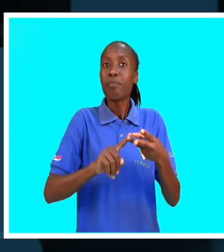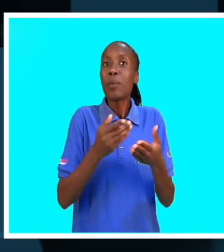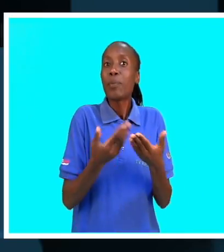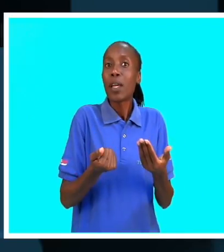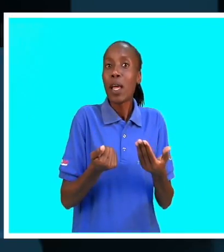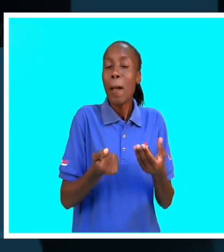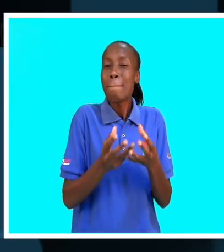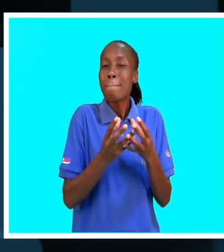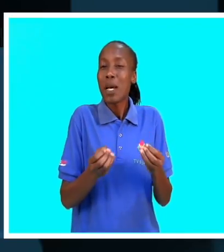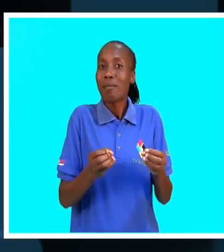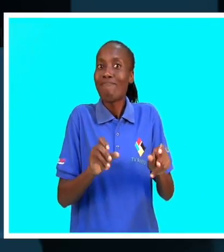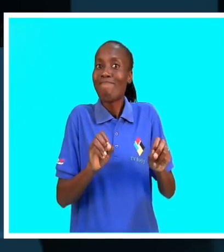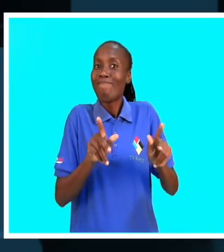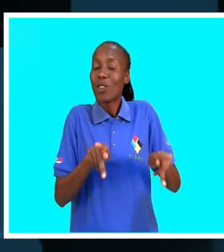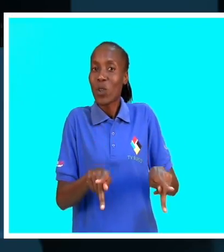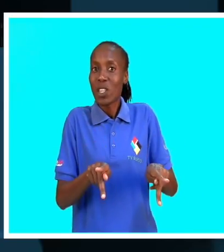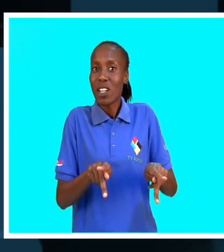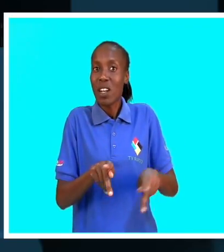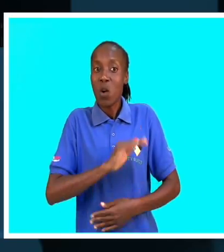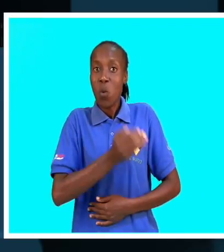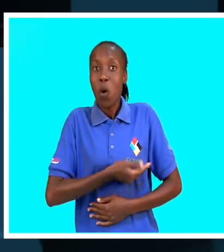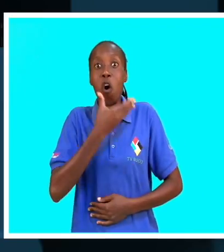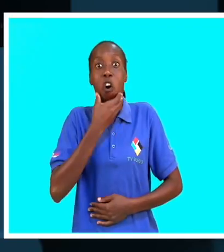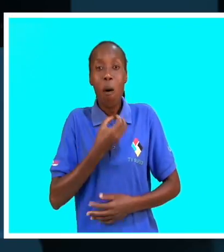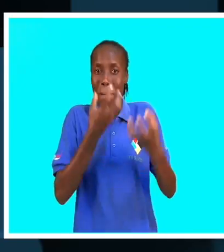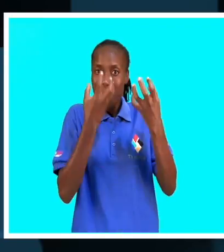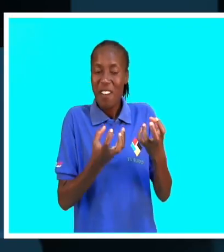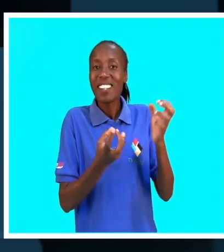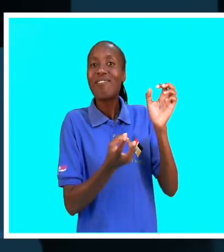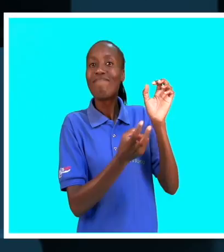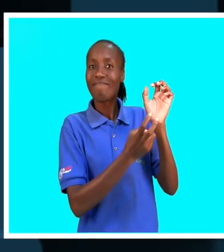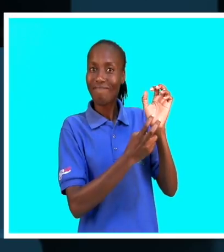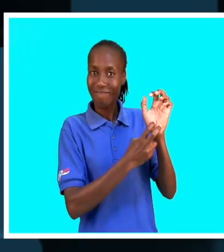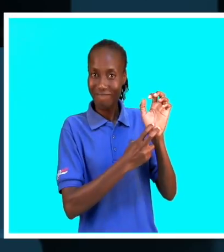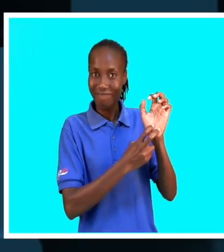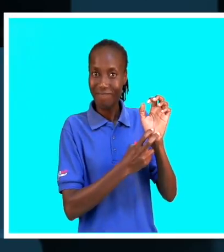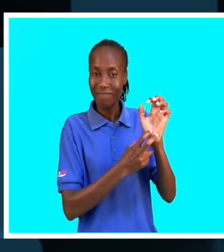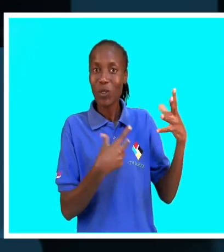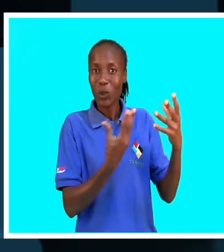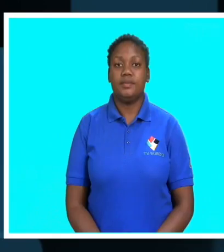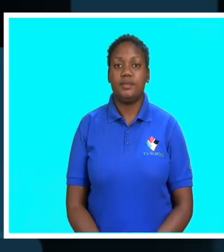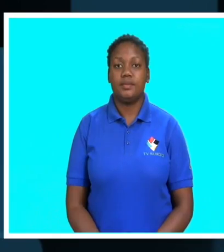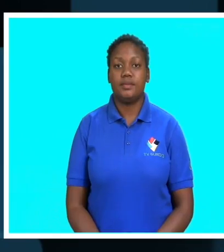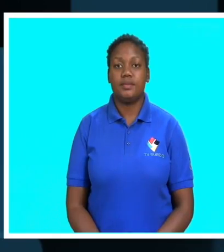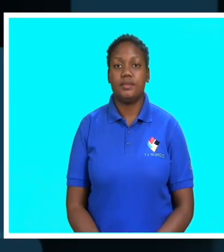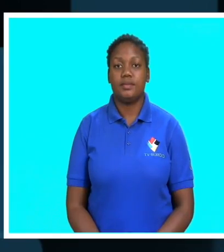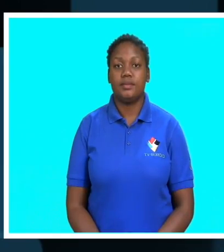Perdem, por vezes, a oportunidade de terem relações com os seus parceiros.